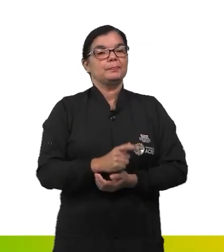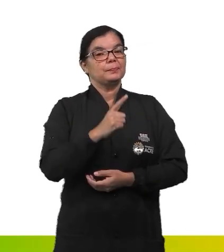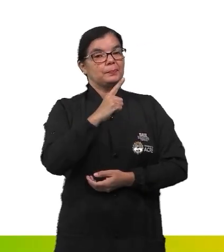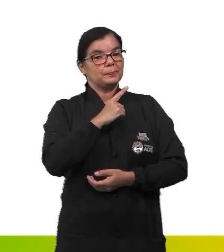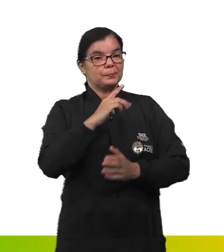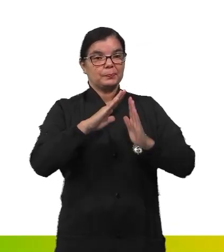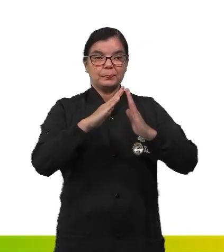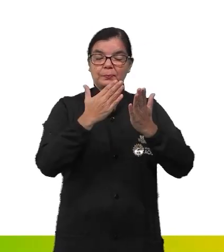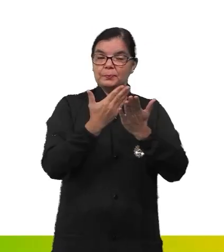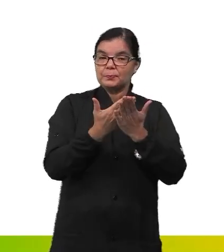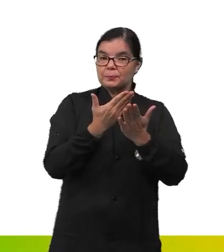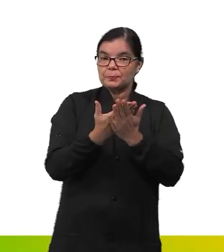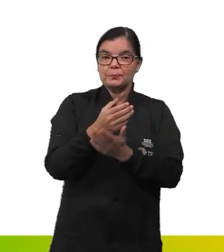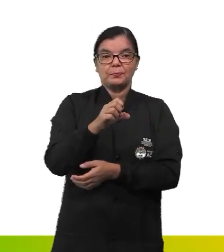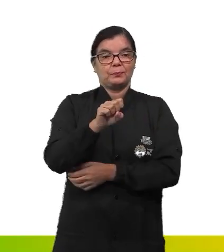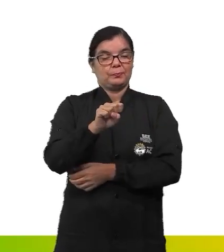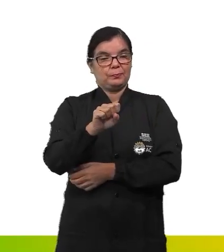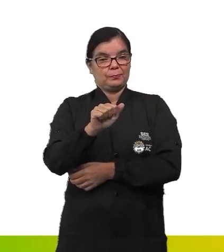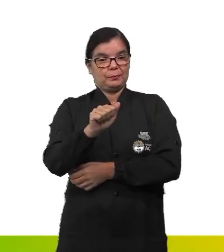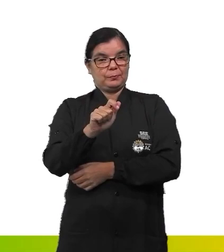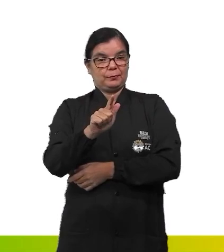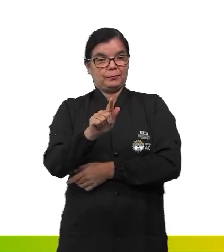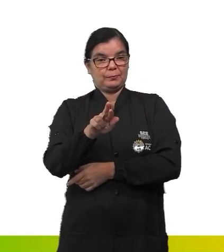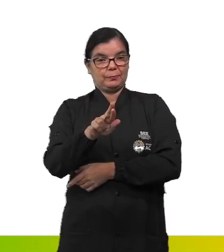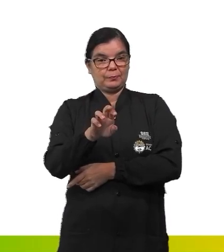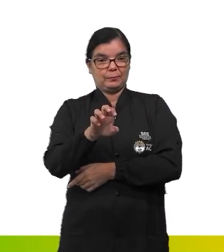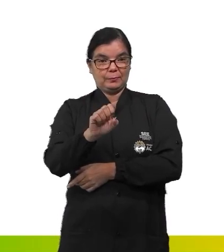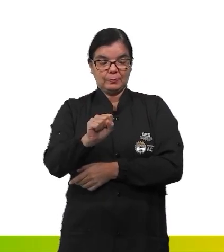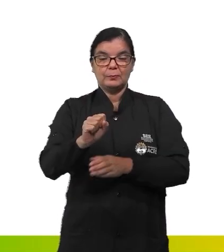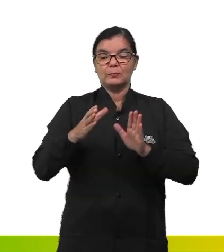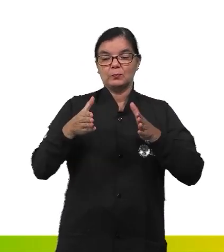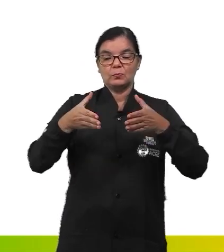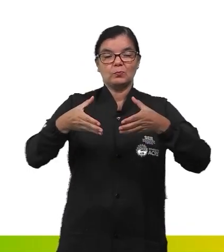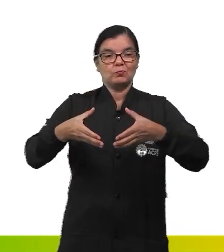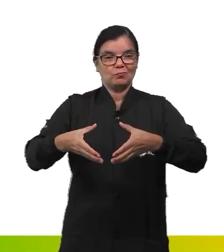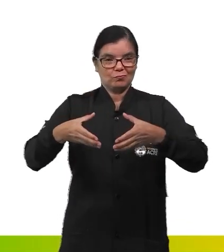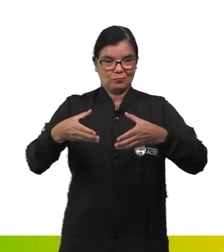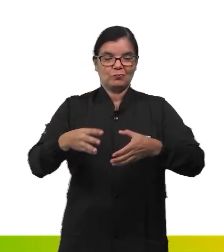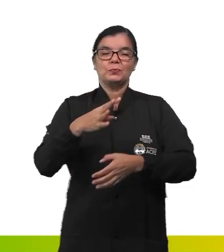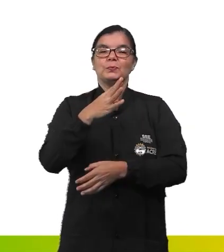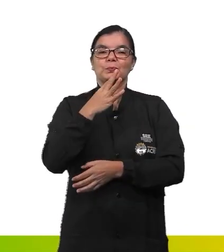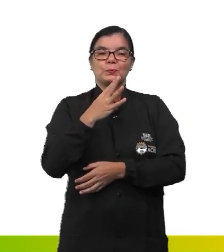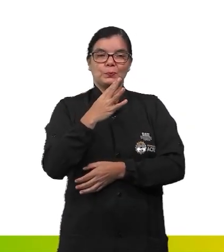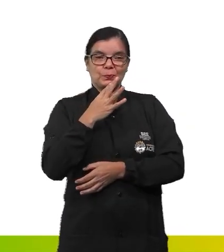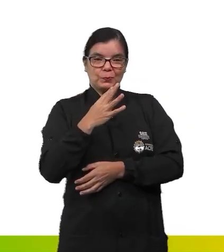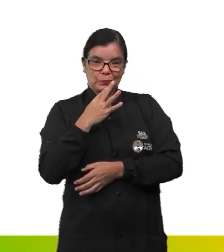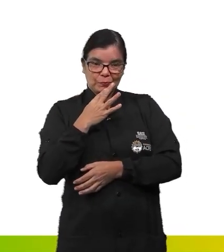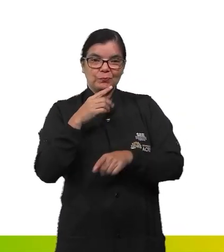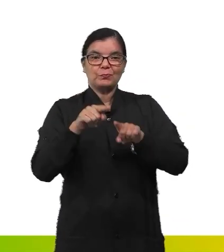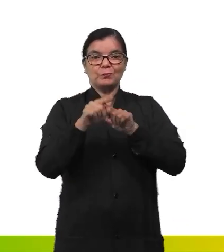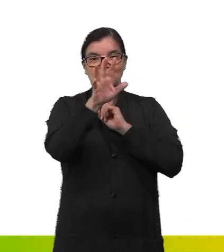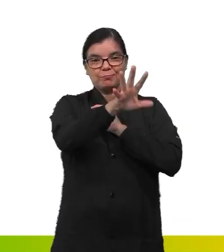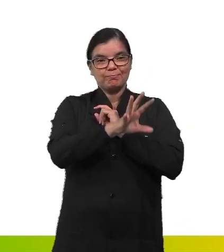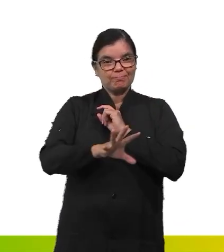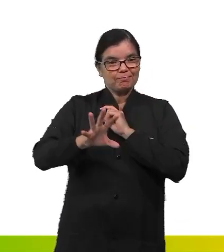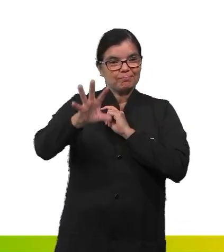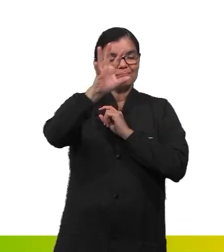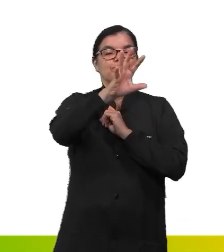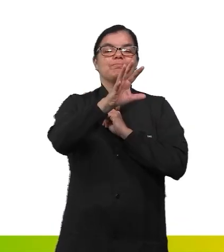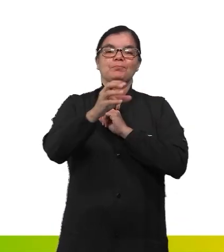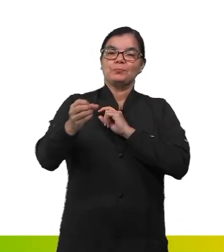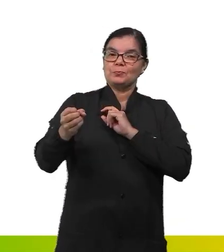Havia a Escola de Sagres na Europa, que era um centro de conhecimento náutico e de cartografia, formava